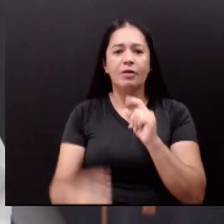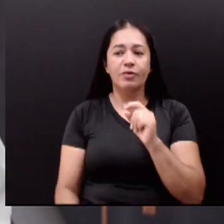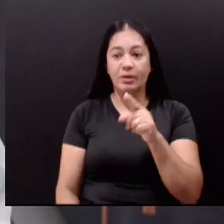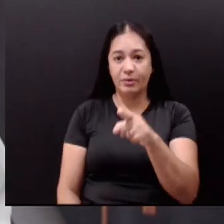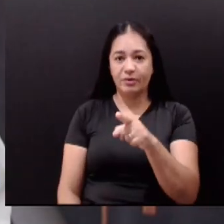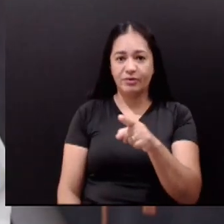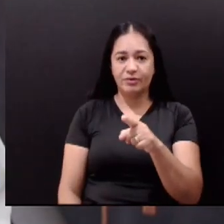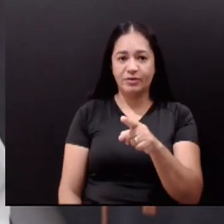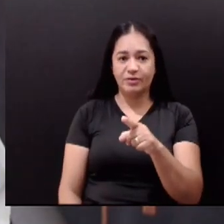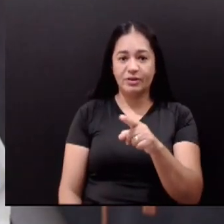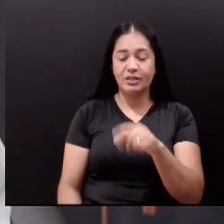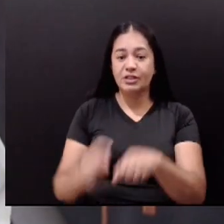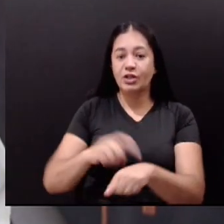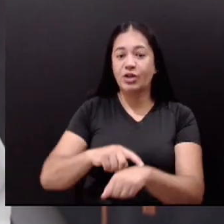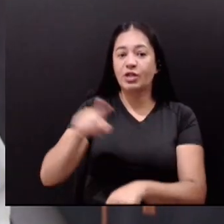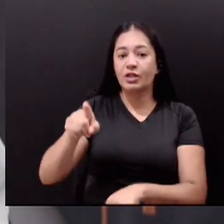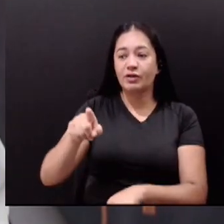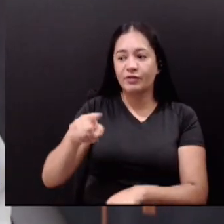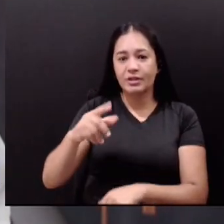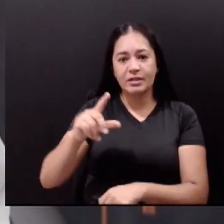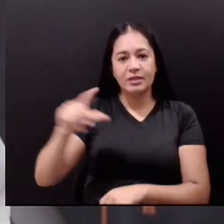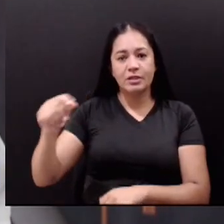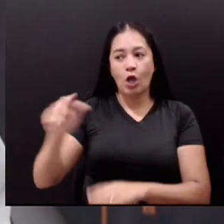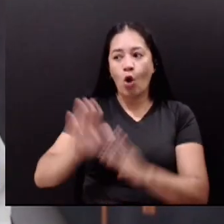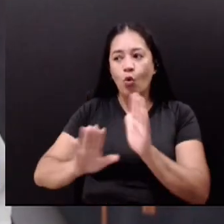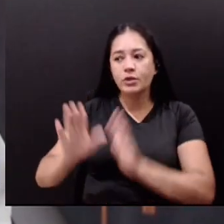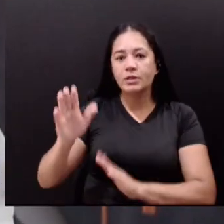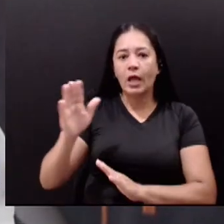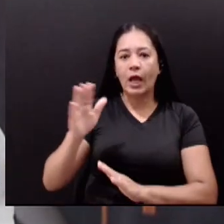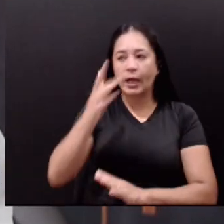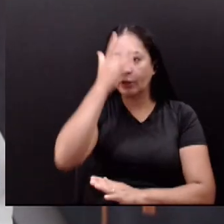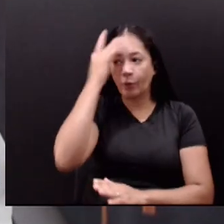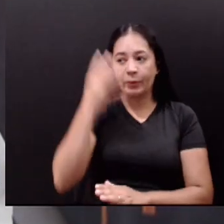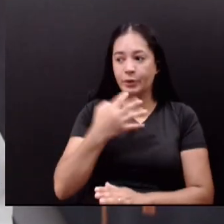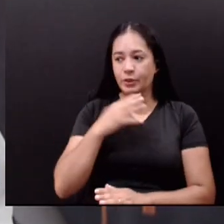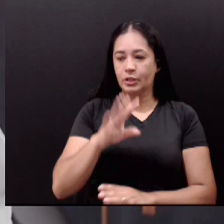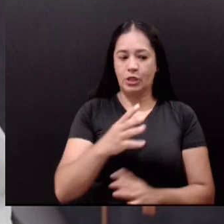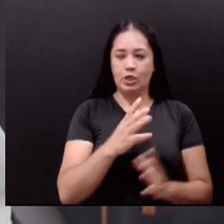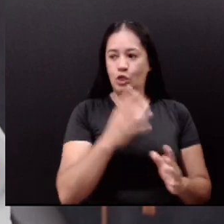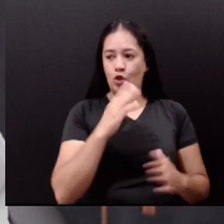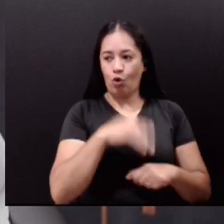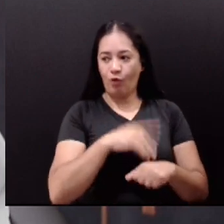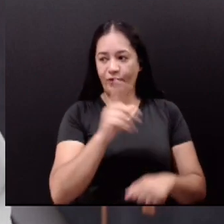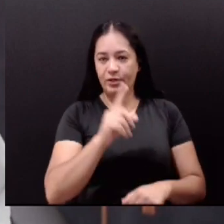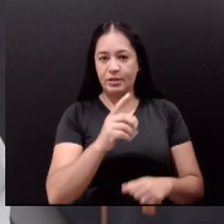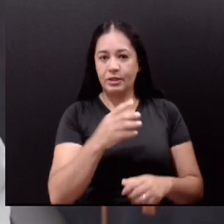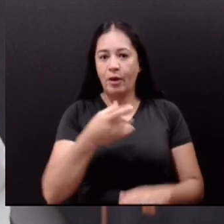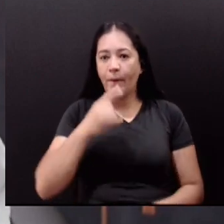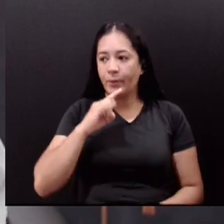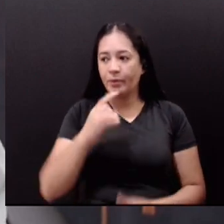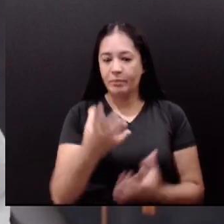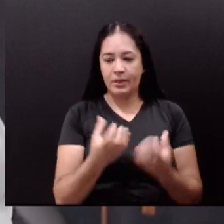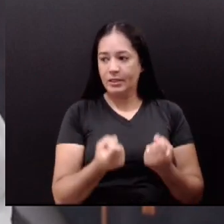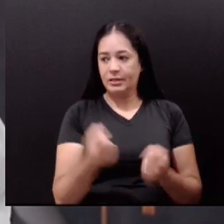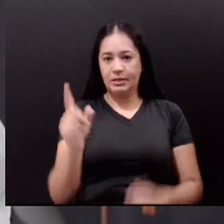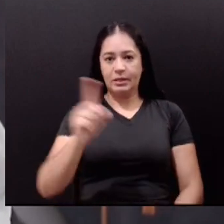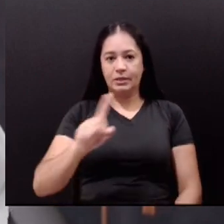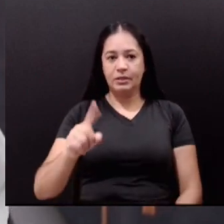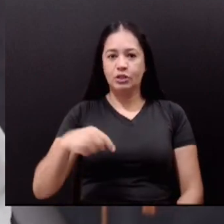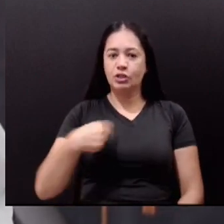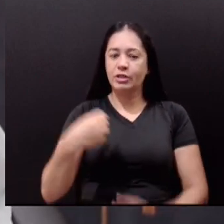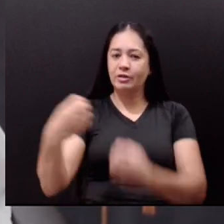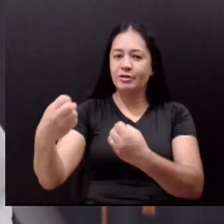amigas? Cuidado, não Uhum. fale com estranhos, não aceite bebida de quem você não conhece. A gente tinha essa orientação